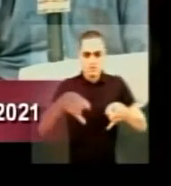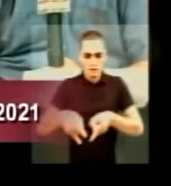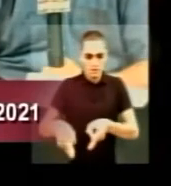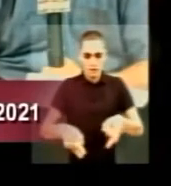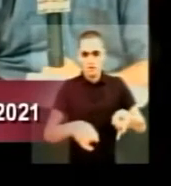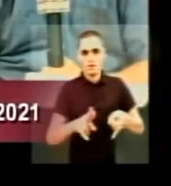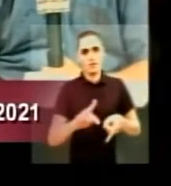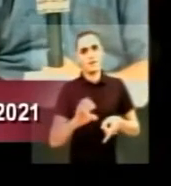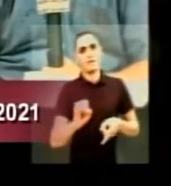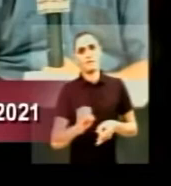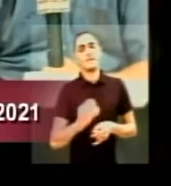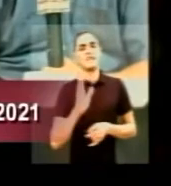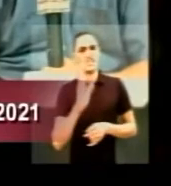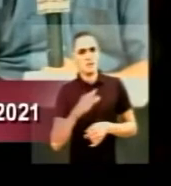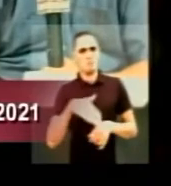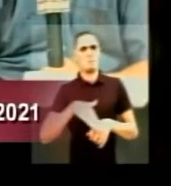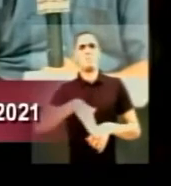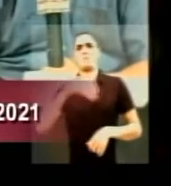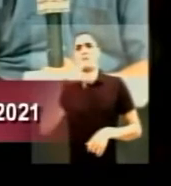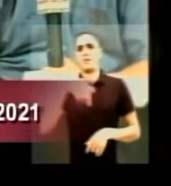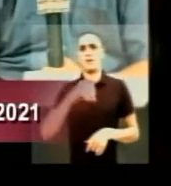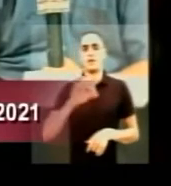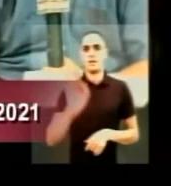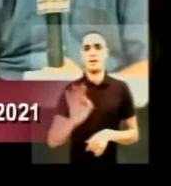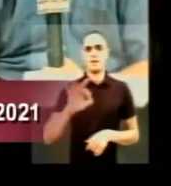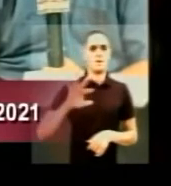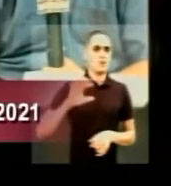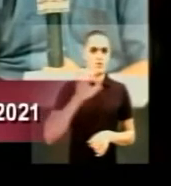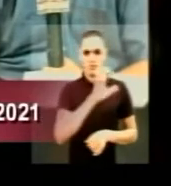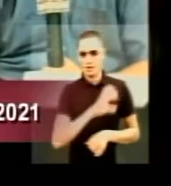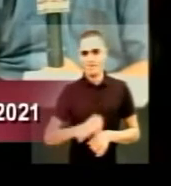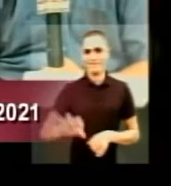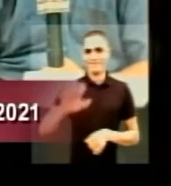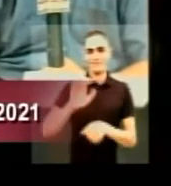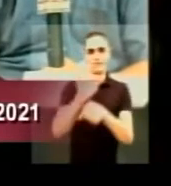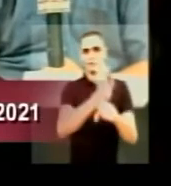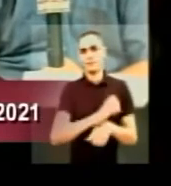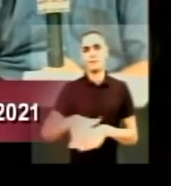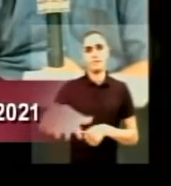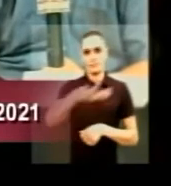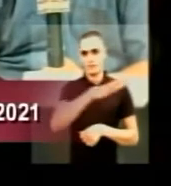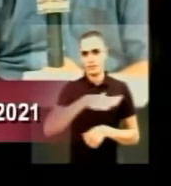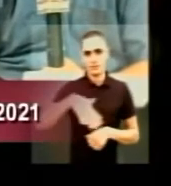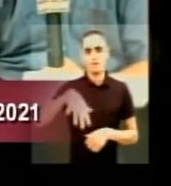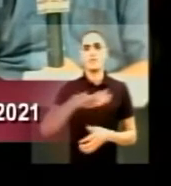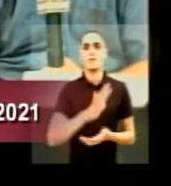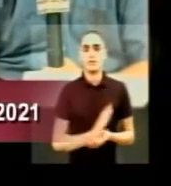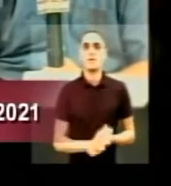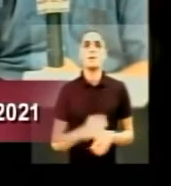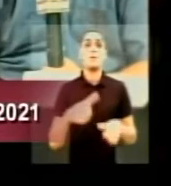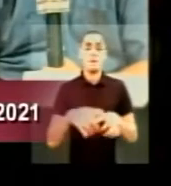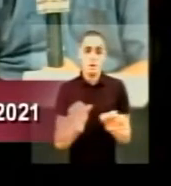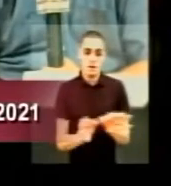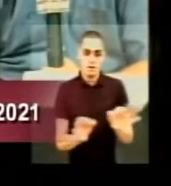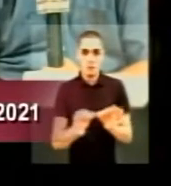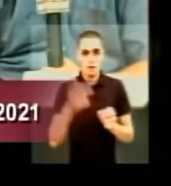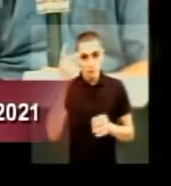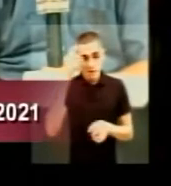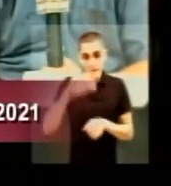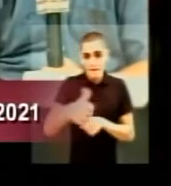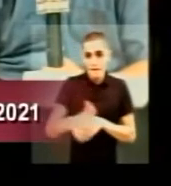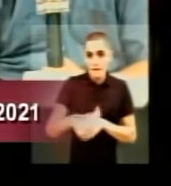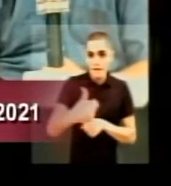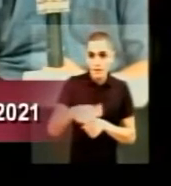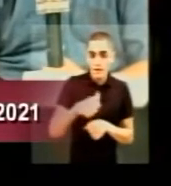de 70% em toda a região, porque o Plano São Paulo avalia a situação regional do